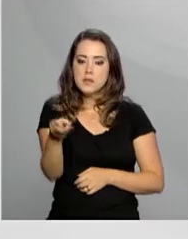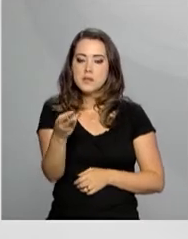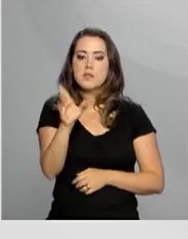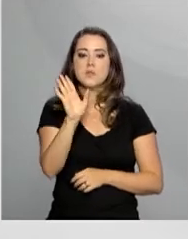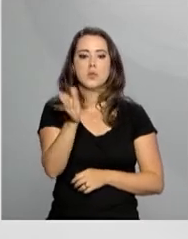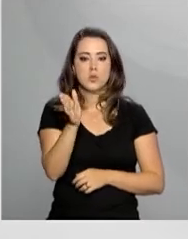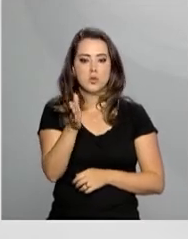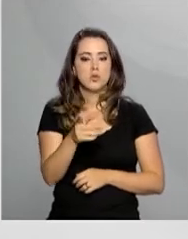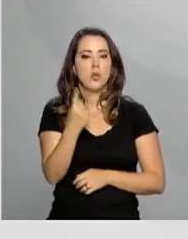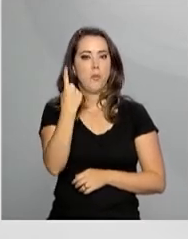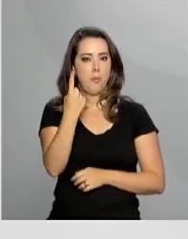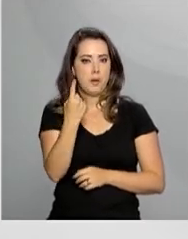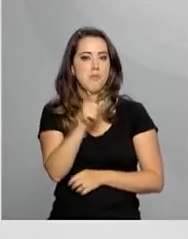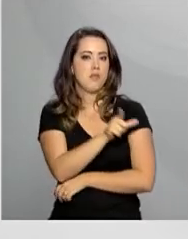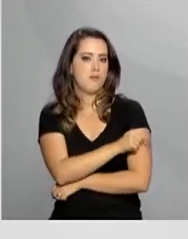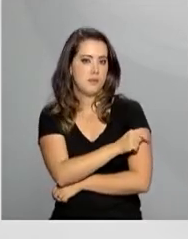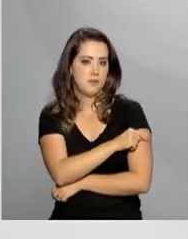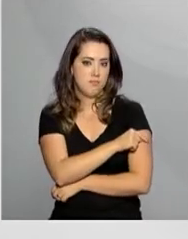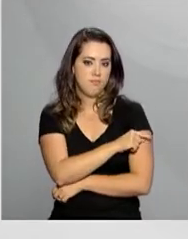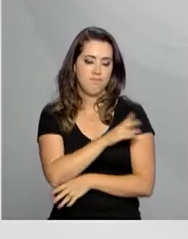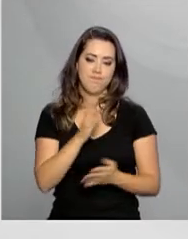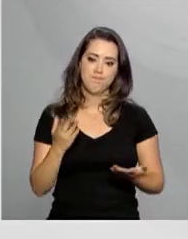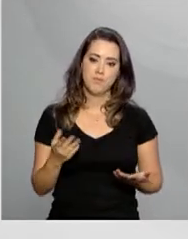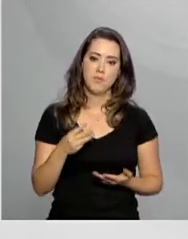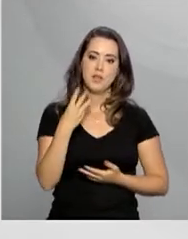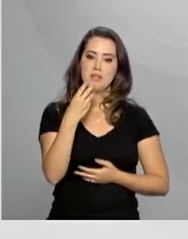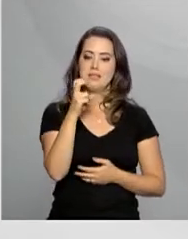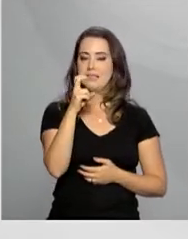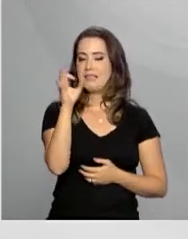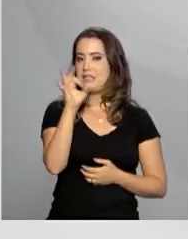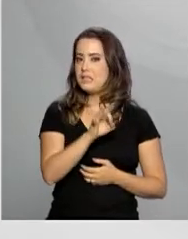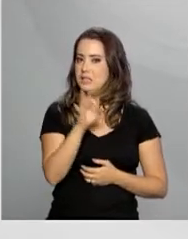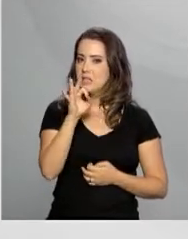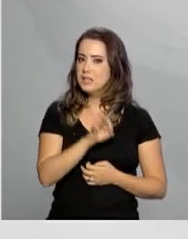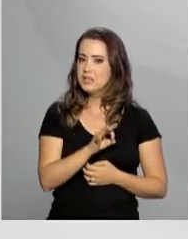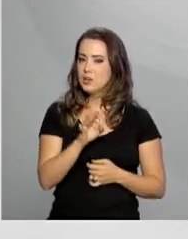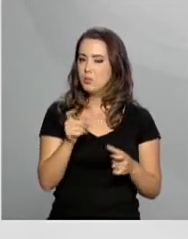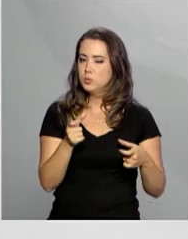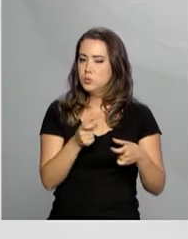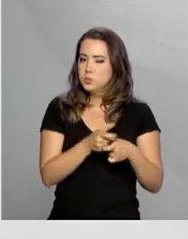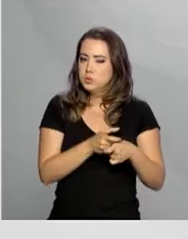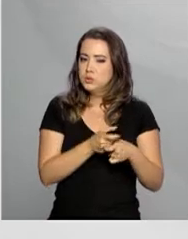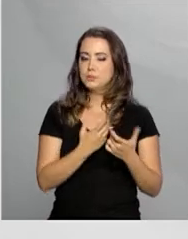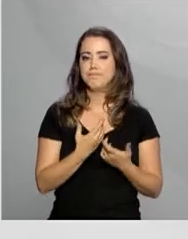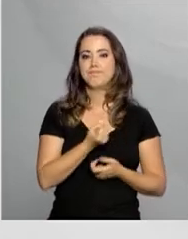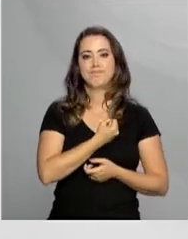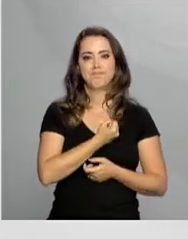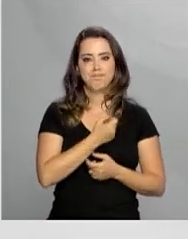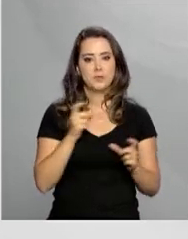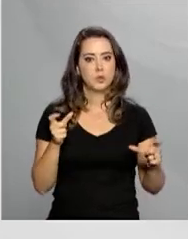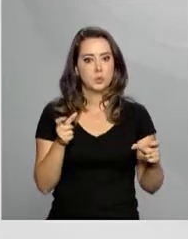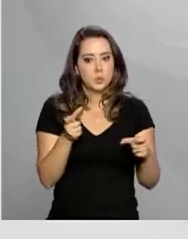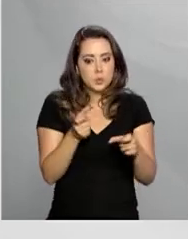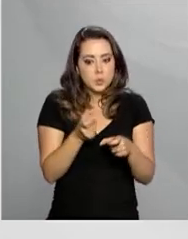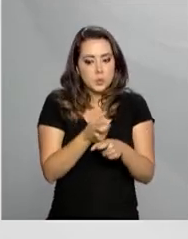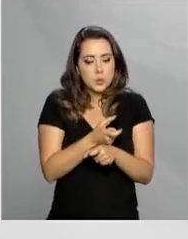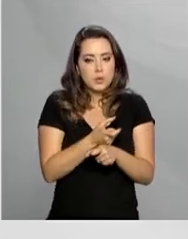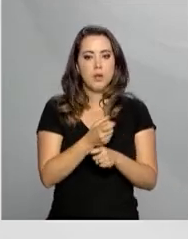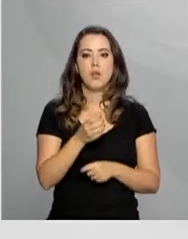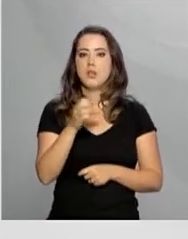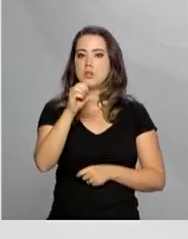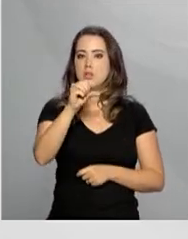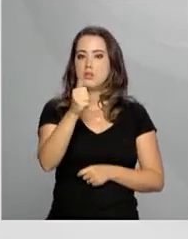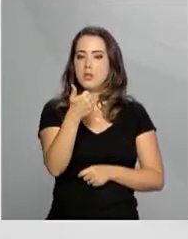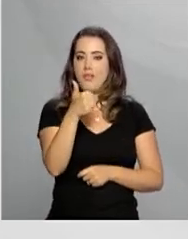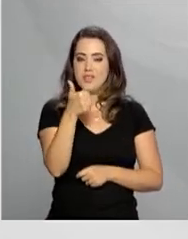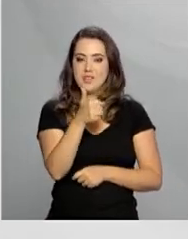meninos tomaram a primeira dose da vacina. São 35% do total, número que caiu para 911